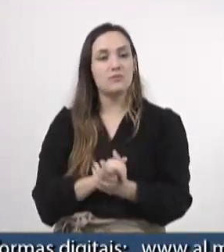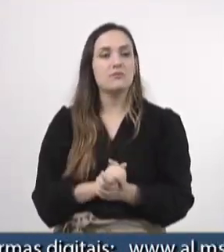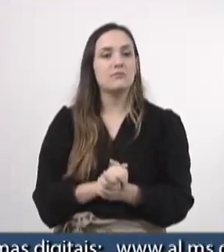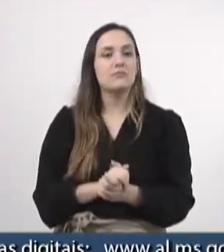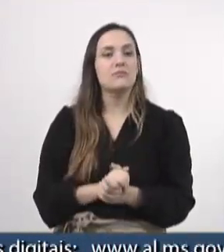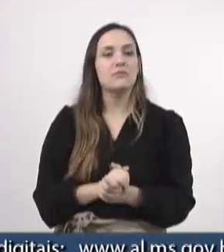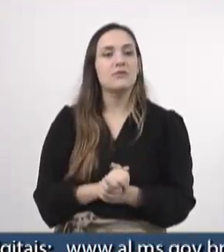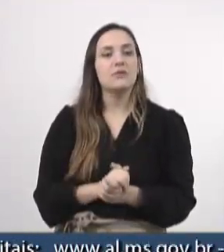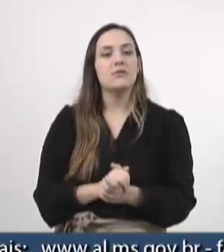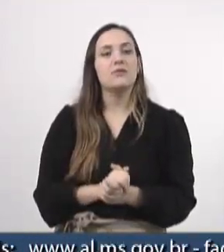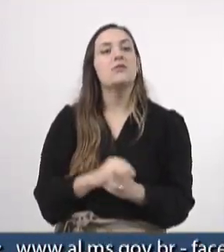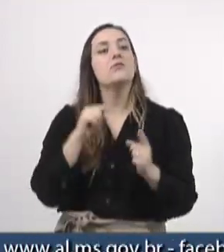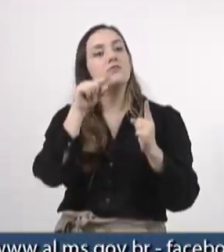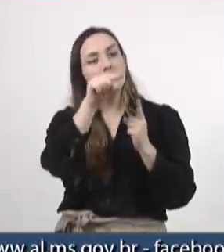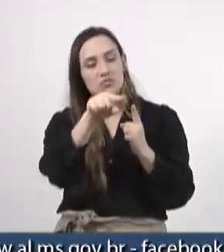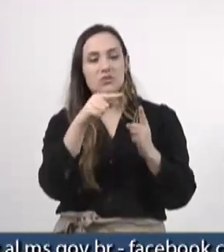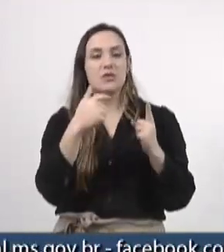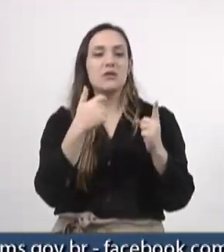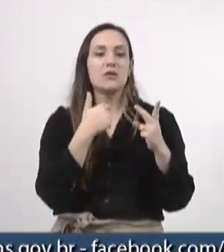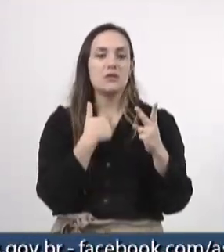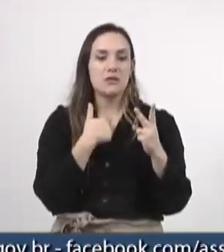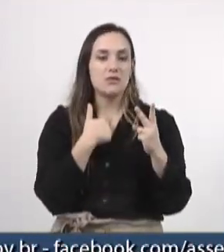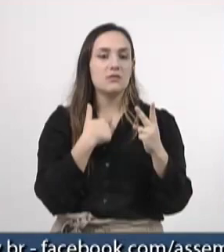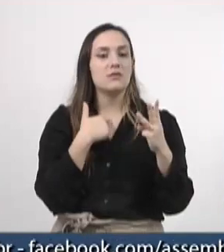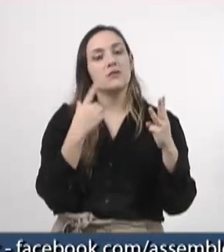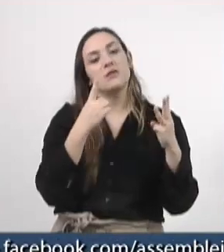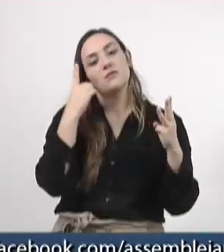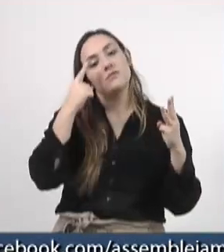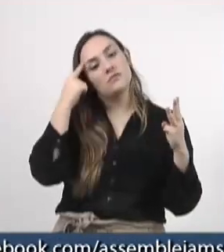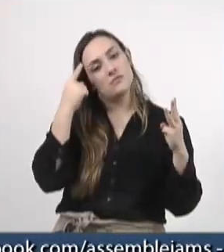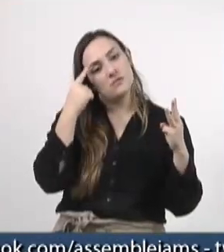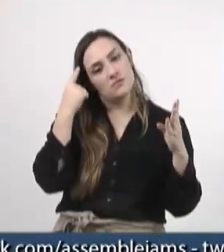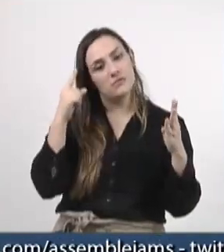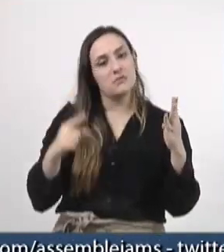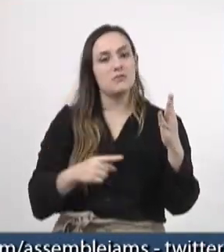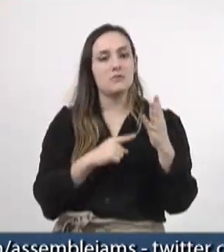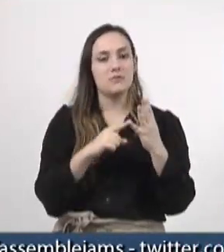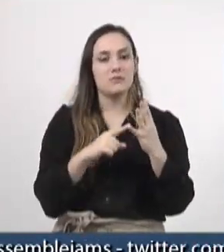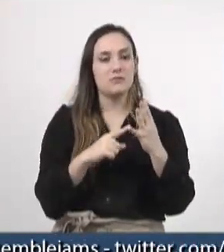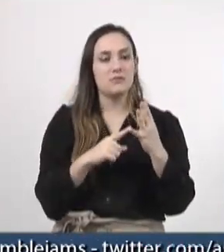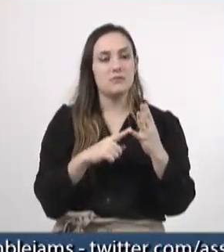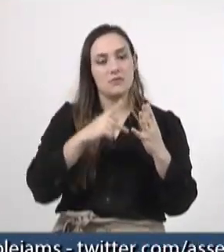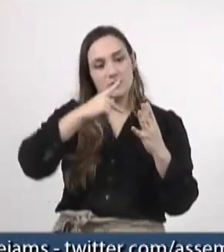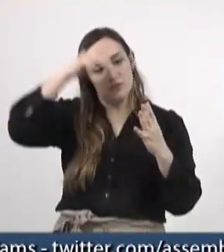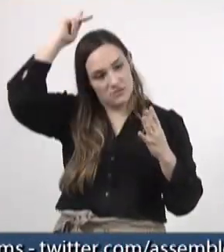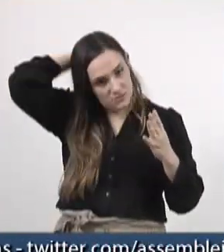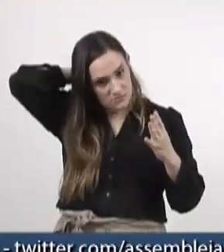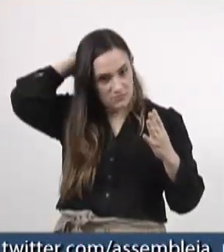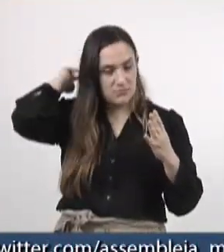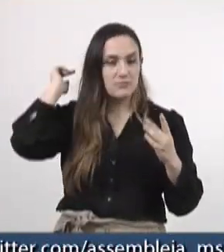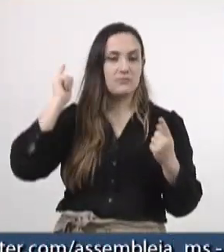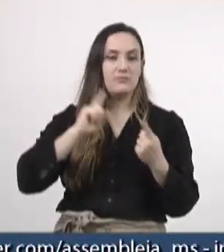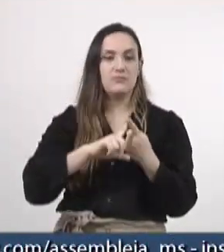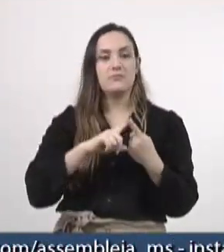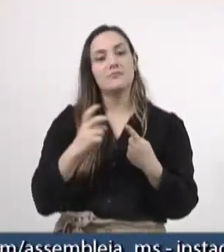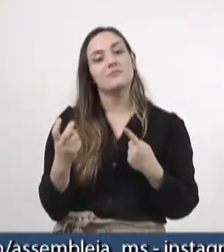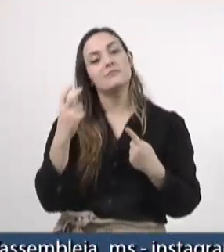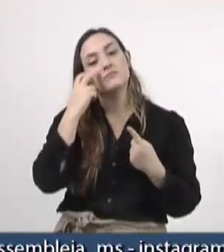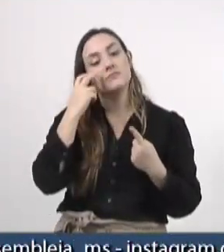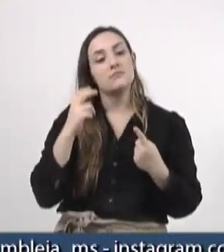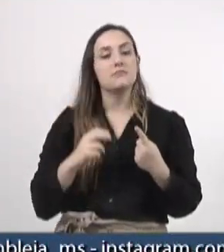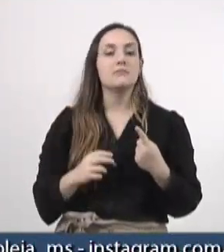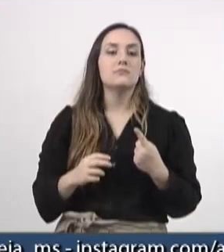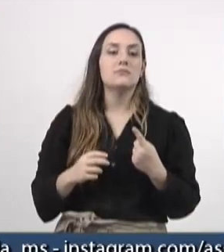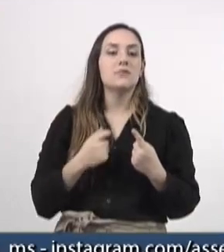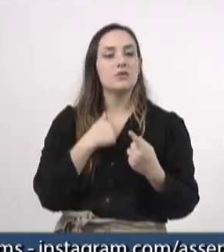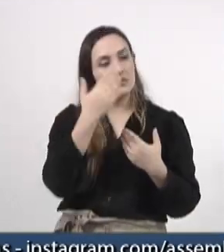além de Vossa Excelência, os deputados Zé Teixeira, deputado Paulo Correia, deputado Márcio Fernandes, a